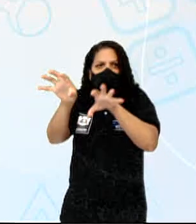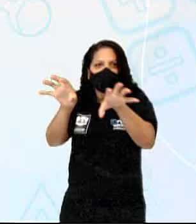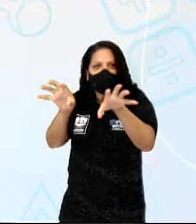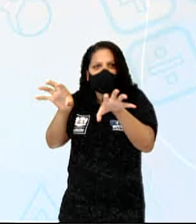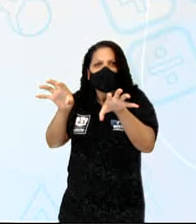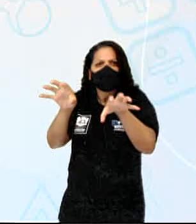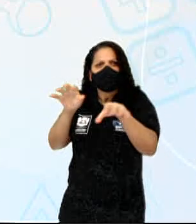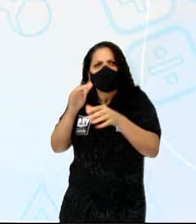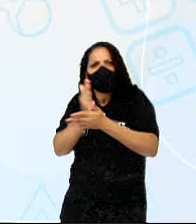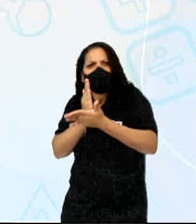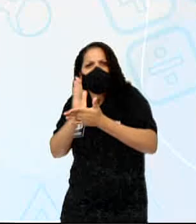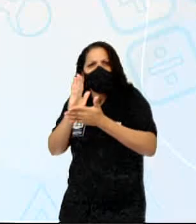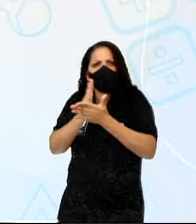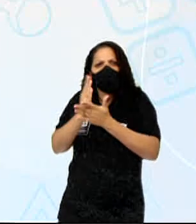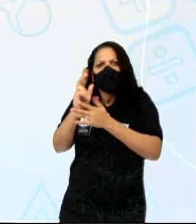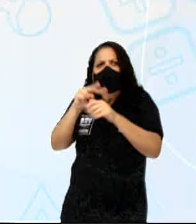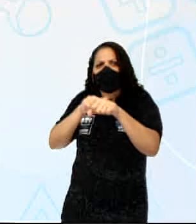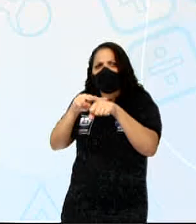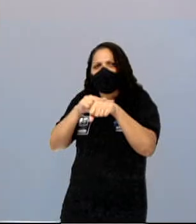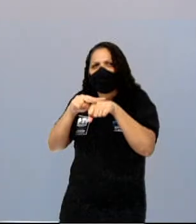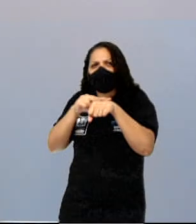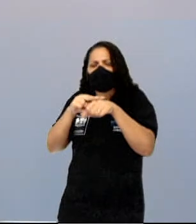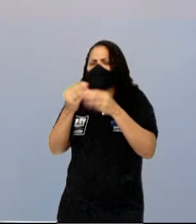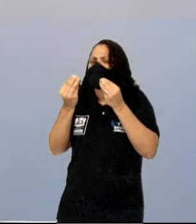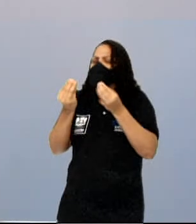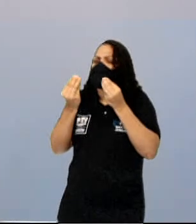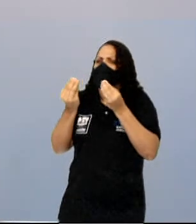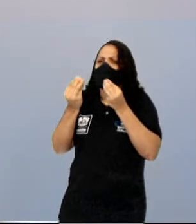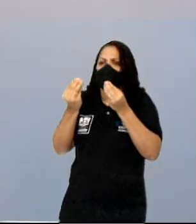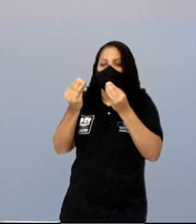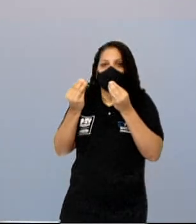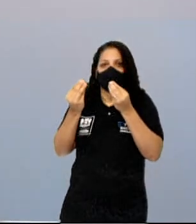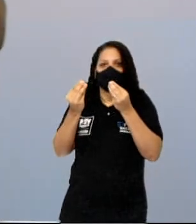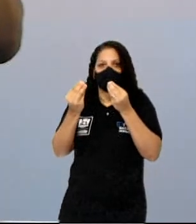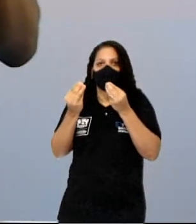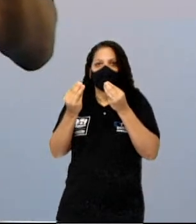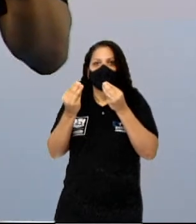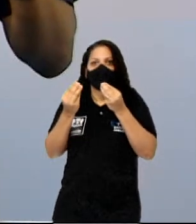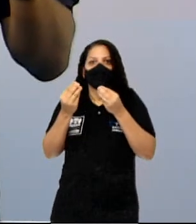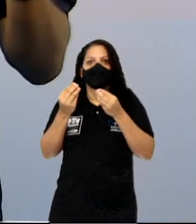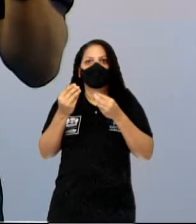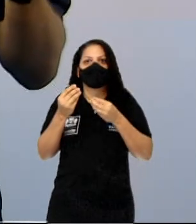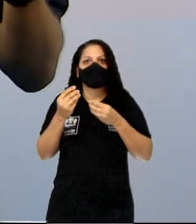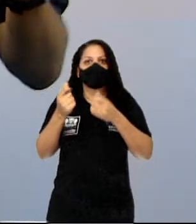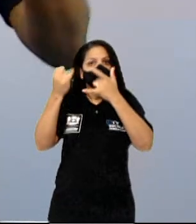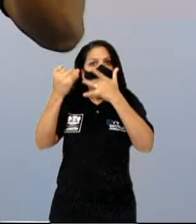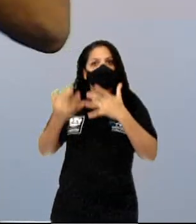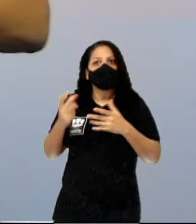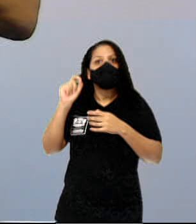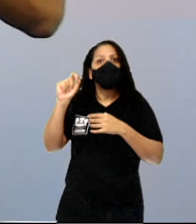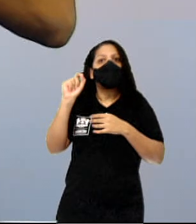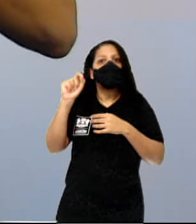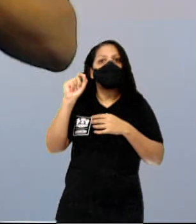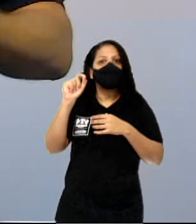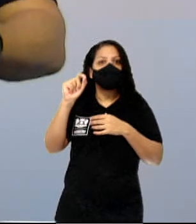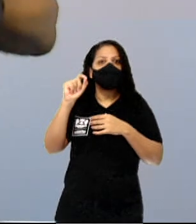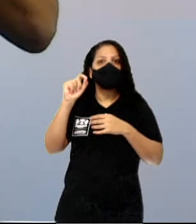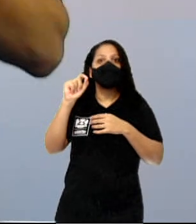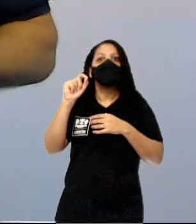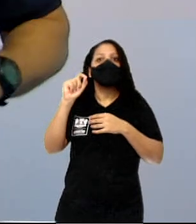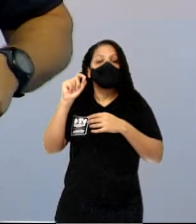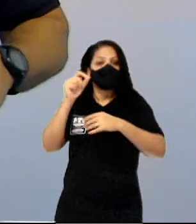Mas como é que é isso? Eu costumo dizer que o Cerrado, voltando aqui na tela, ele funciona como se fosse uma floresta ao contrário, de